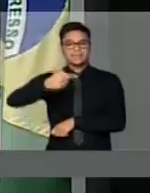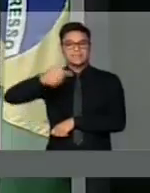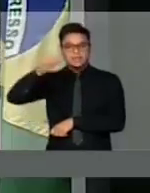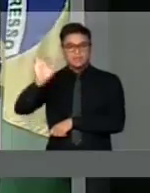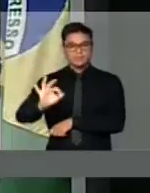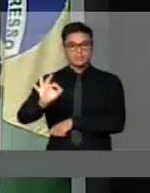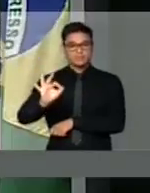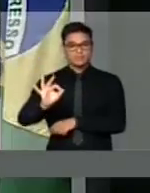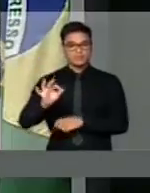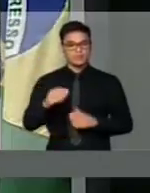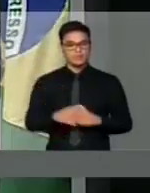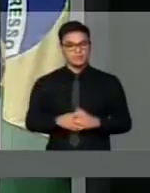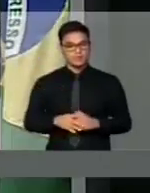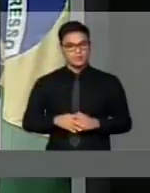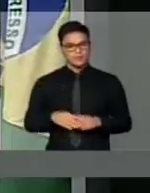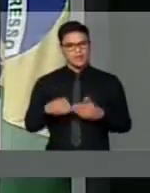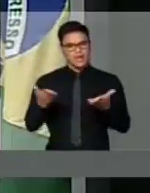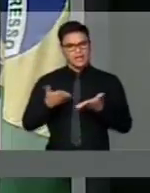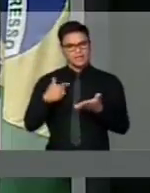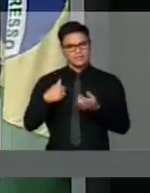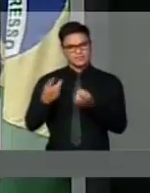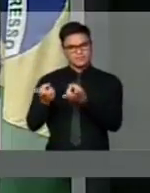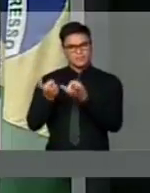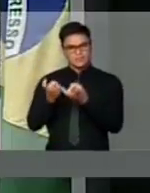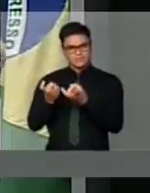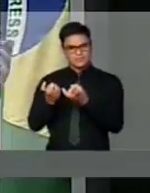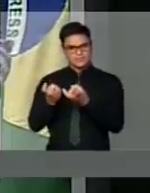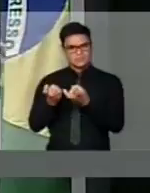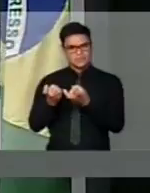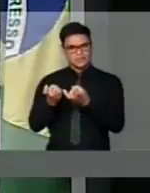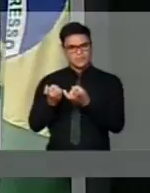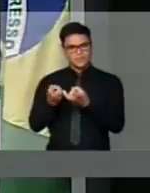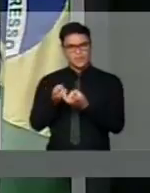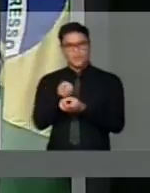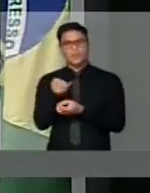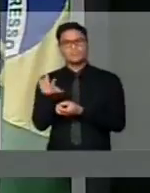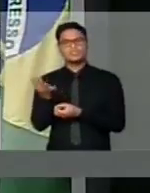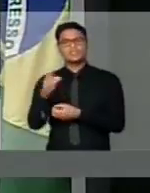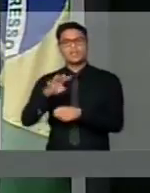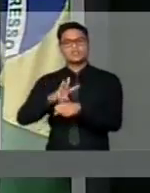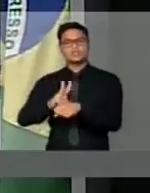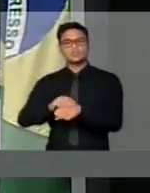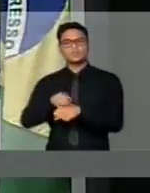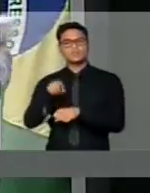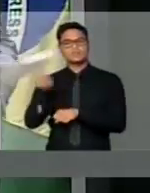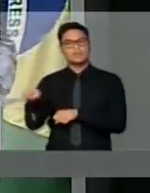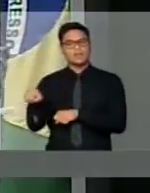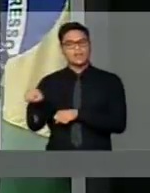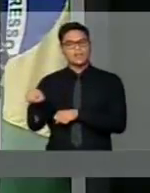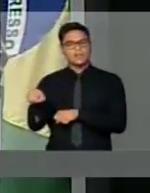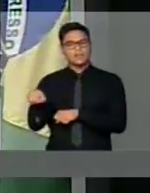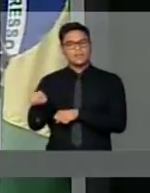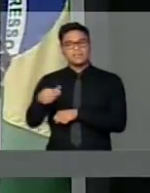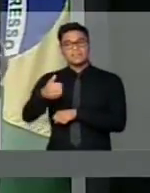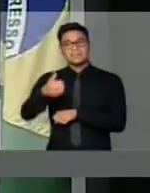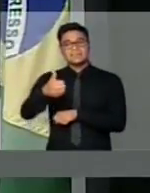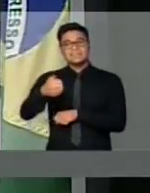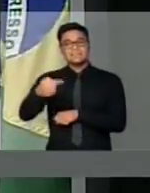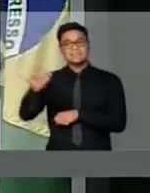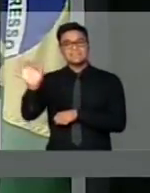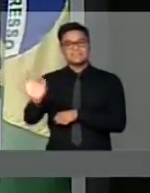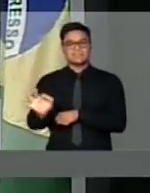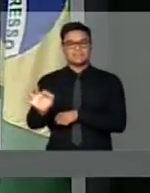87%. E aí, quando nós vamos ver os números e os casos e as suspeitas de microcefalia, elas são apenas 17,